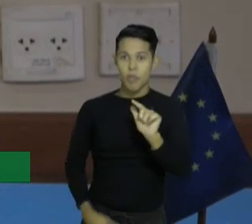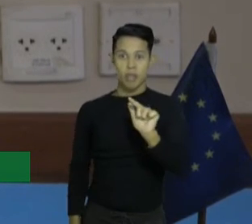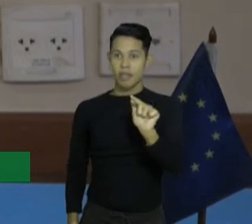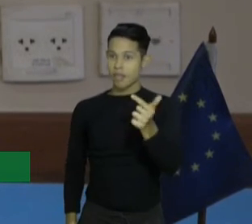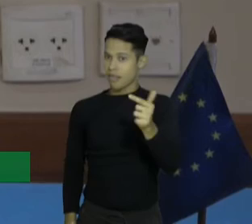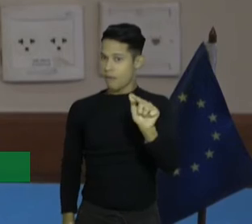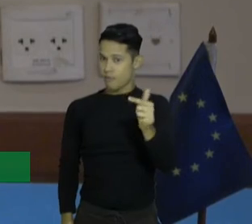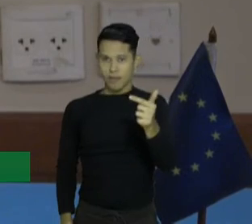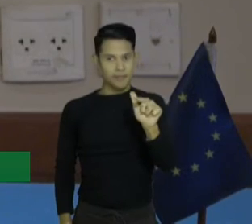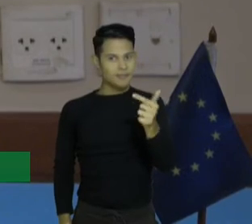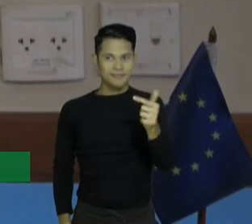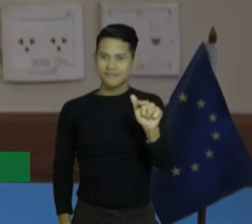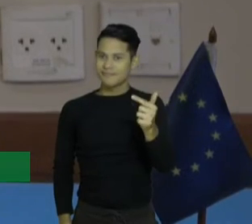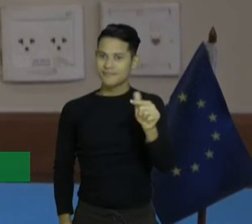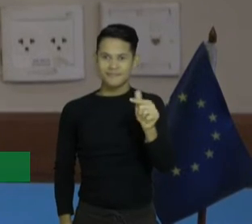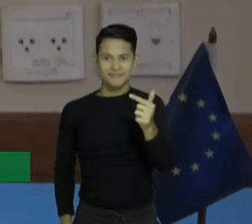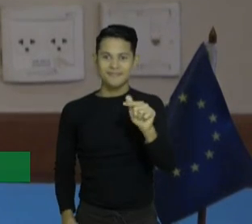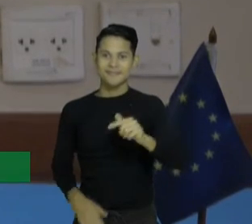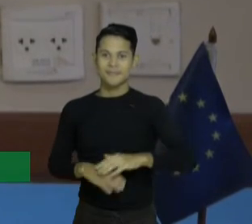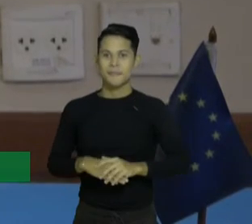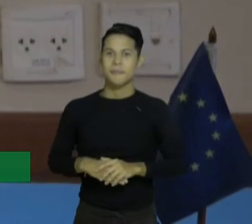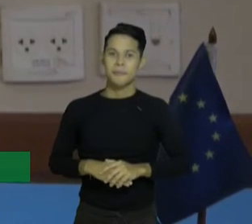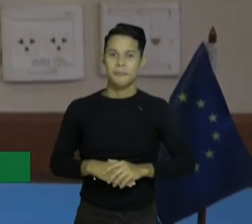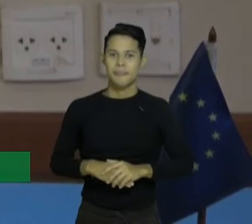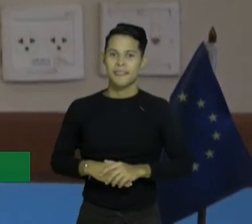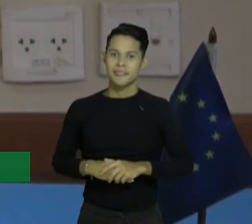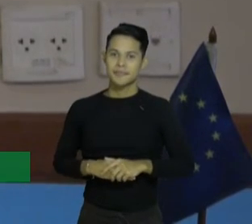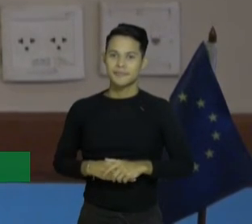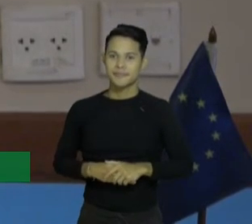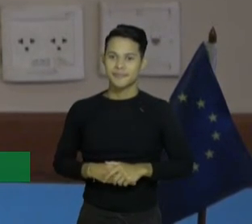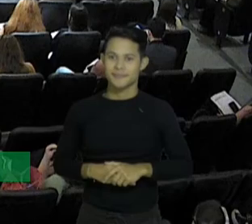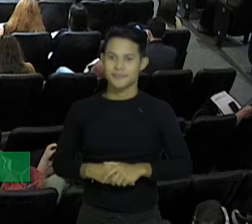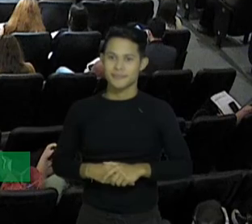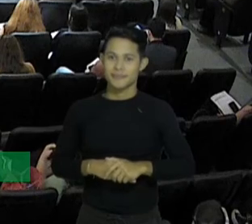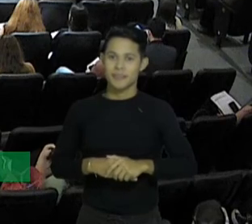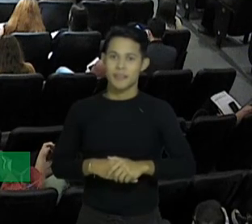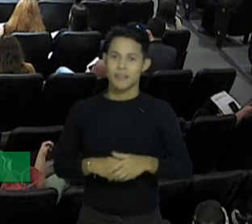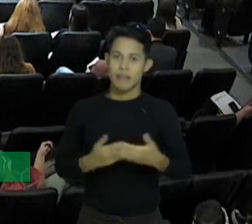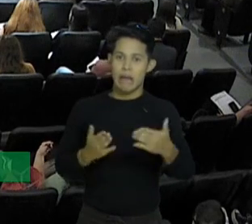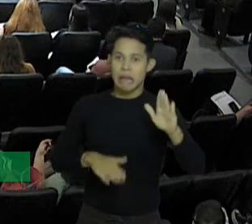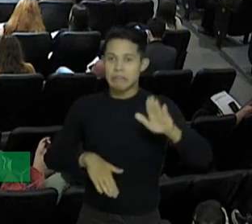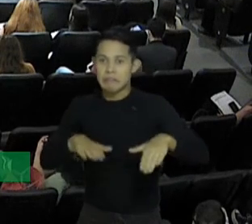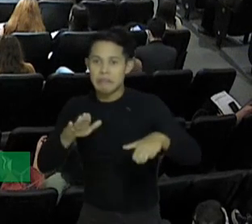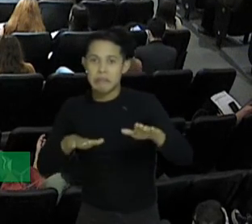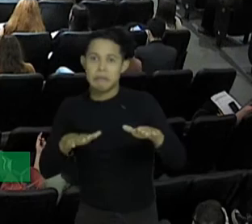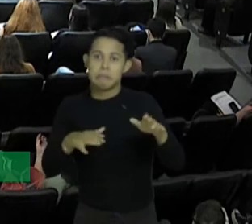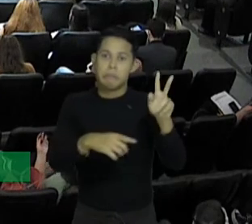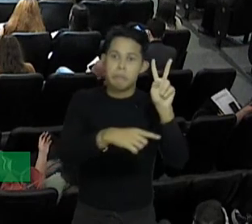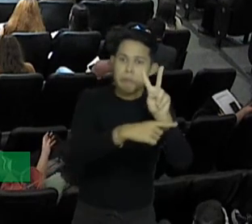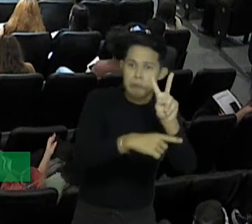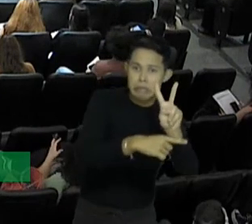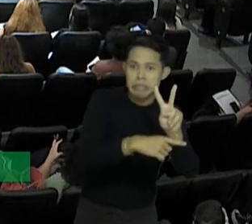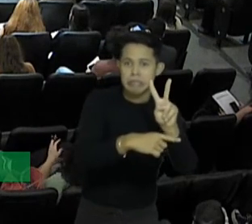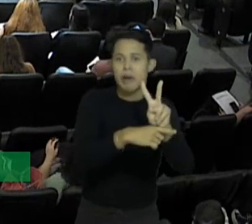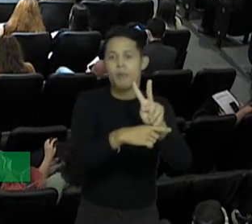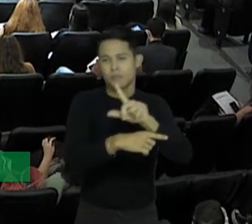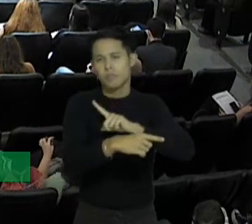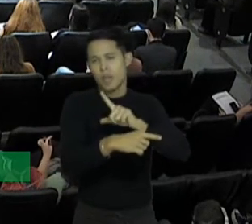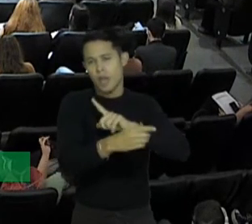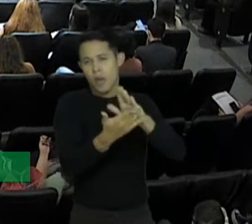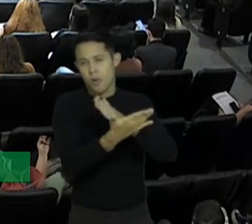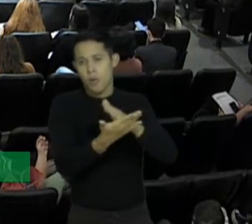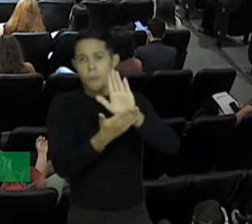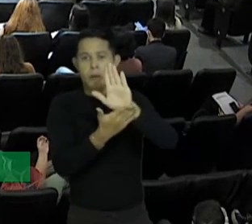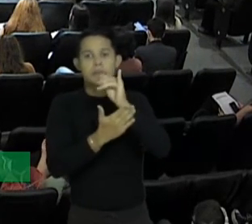Corumbá tem alguma espécie de né de de de proteção fengari não